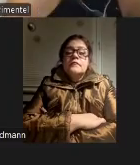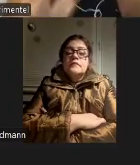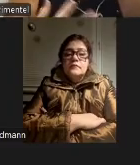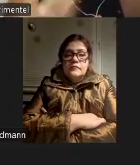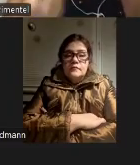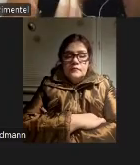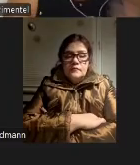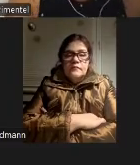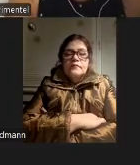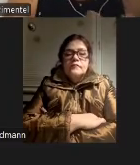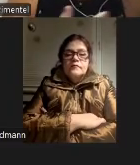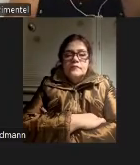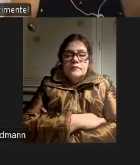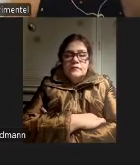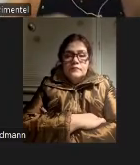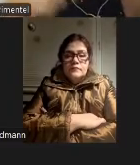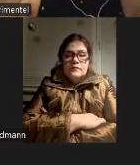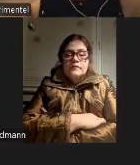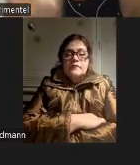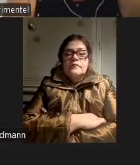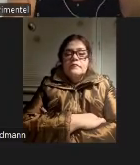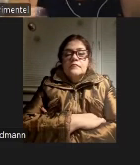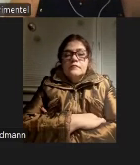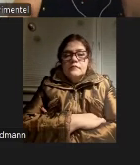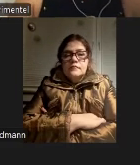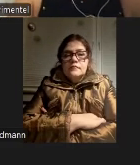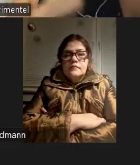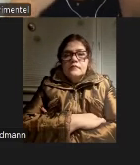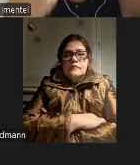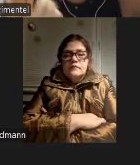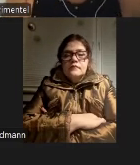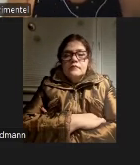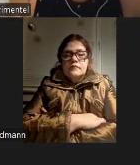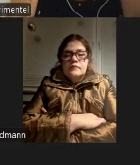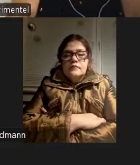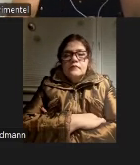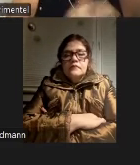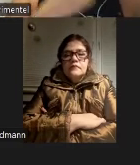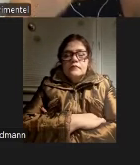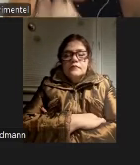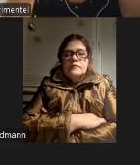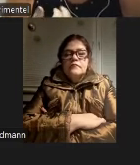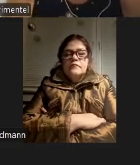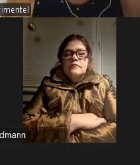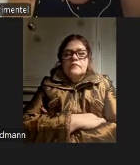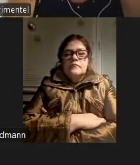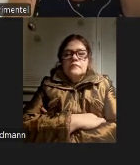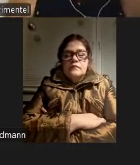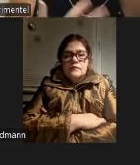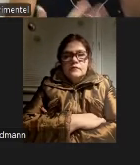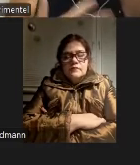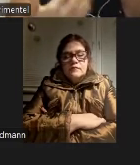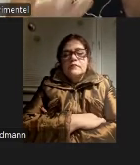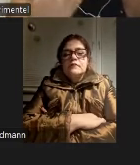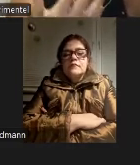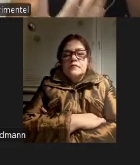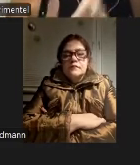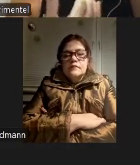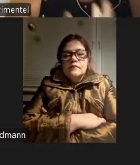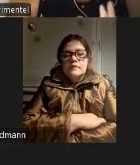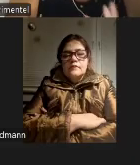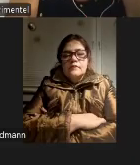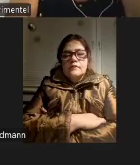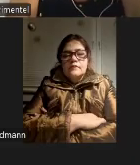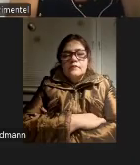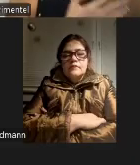isso nos tornasse melhor, porque eu durmo menos, eu preciso de menos sono, eu executo mais. E se a gente soubesse,